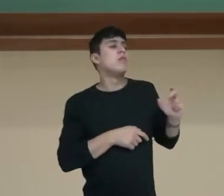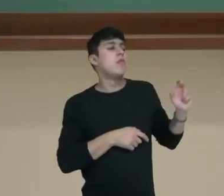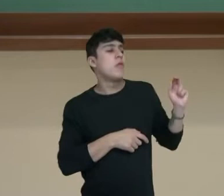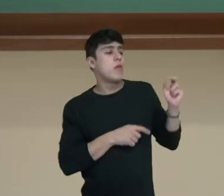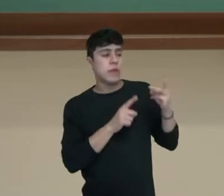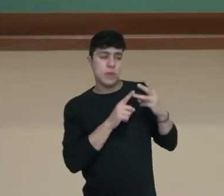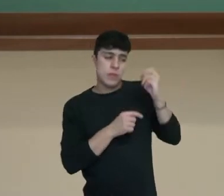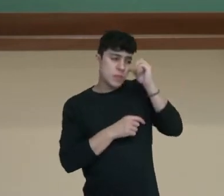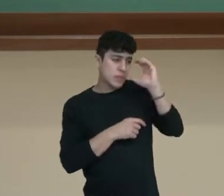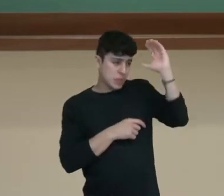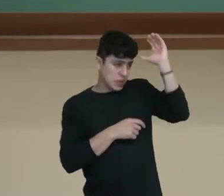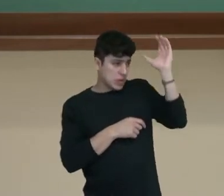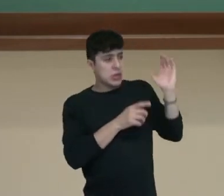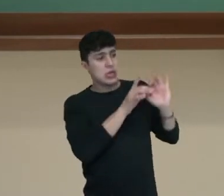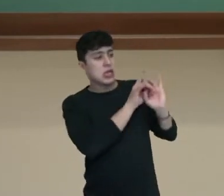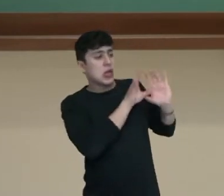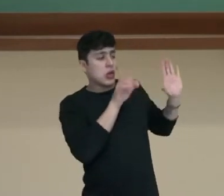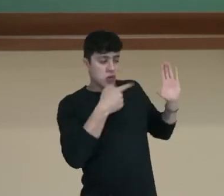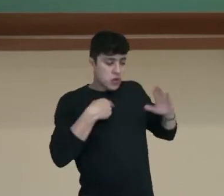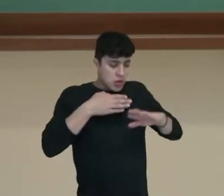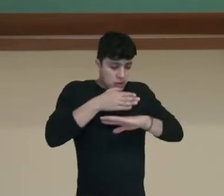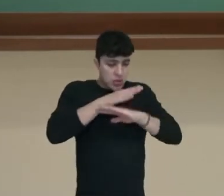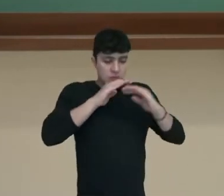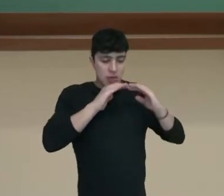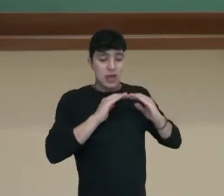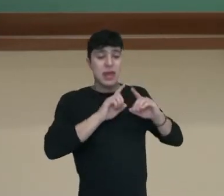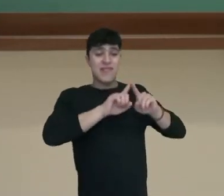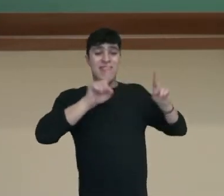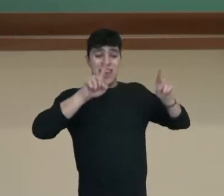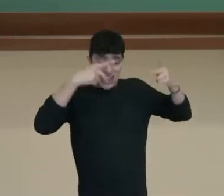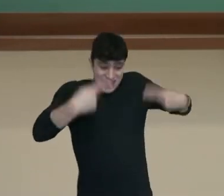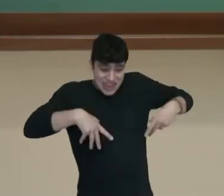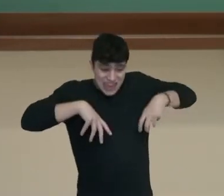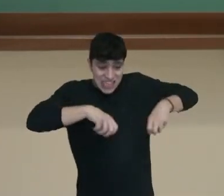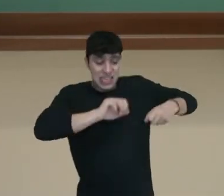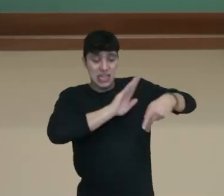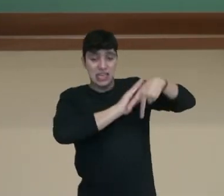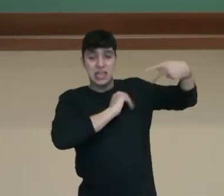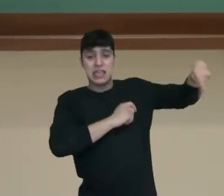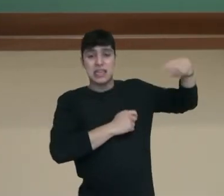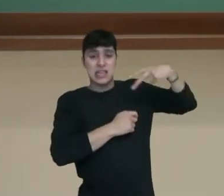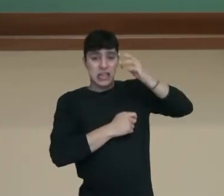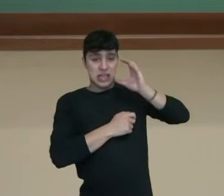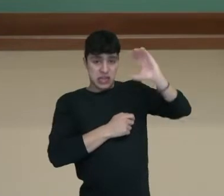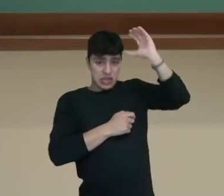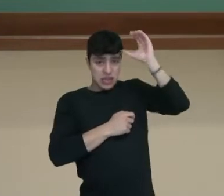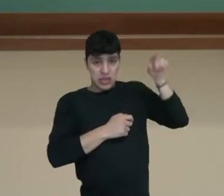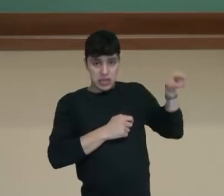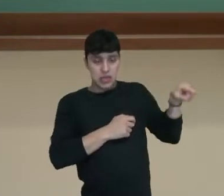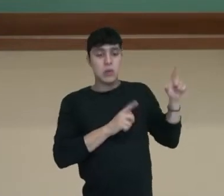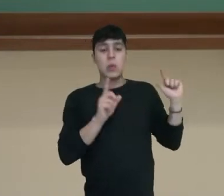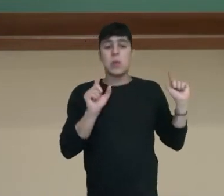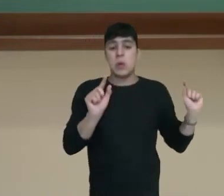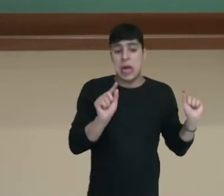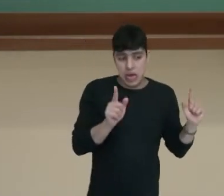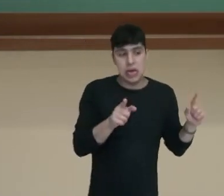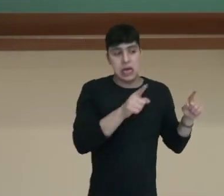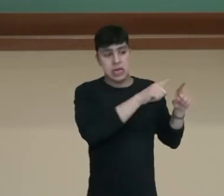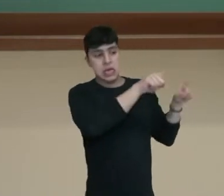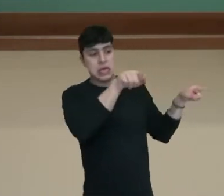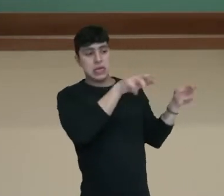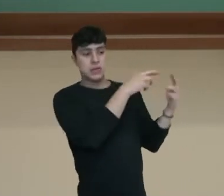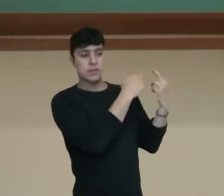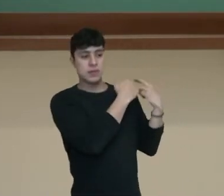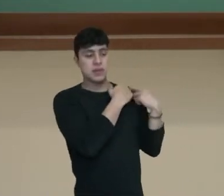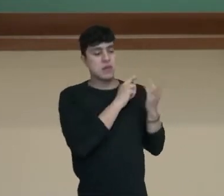é da minha tia, que seja, né? Isso é dela, né? Então essas pessoas são responsáveis. A conta vem no